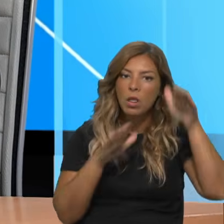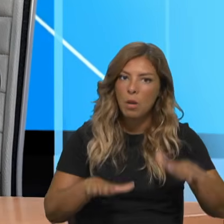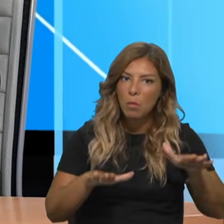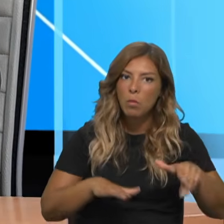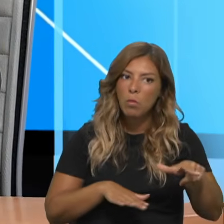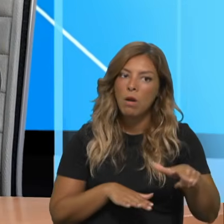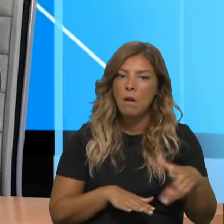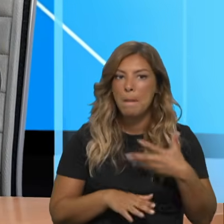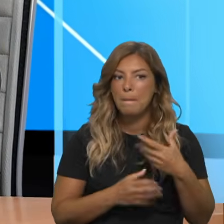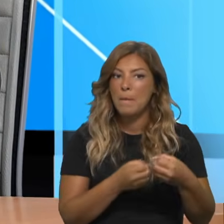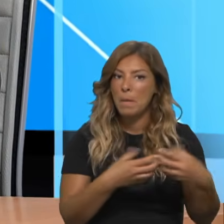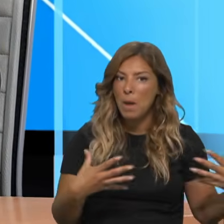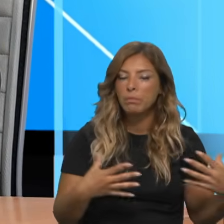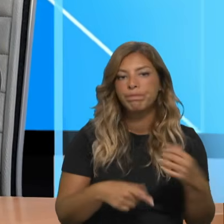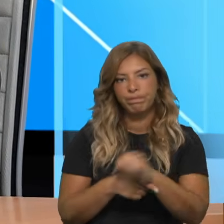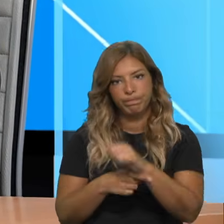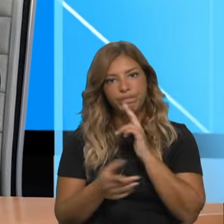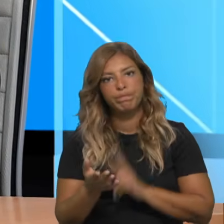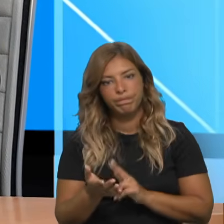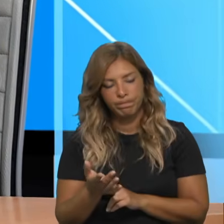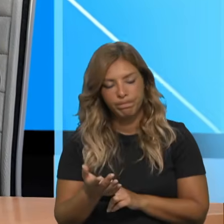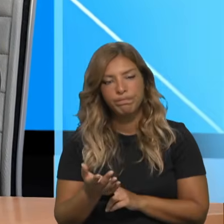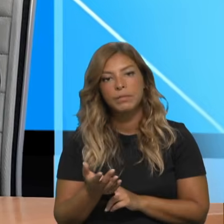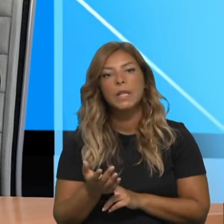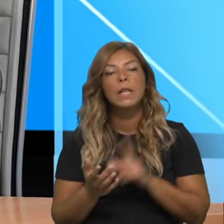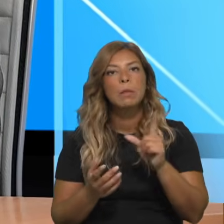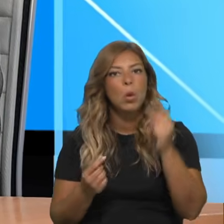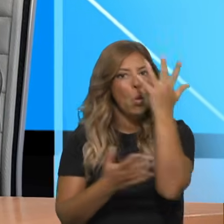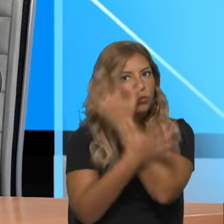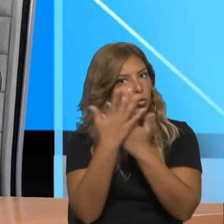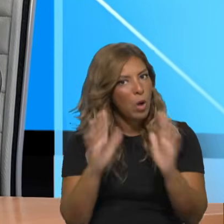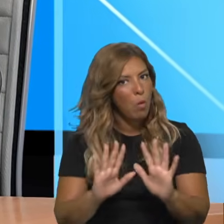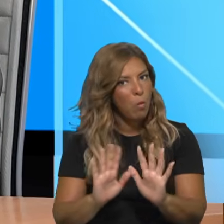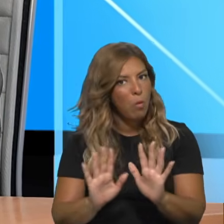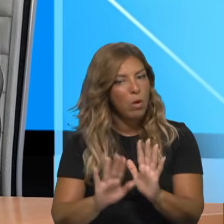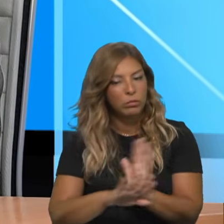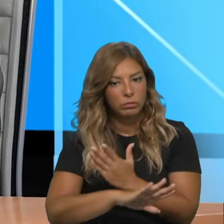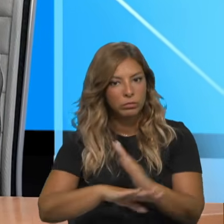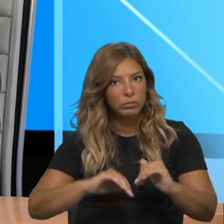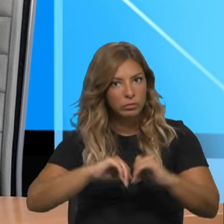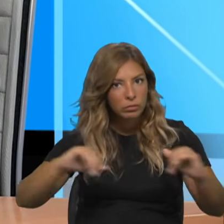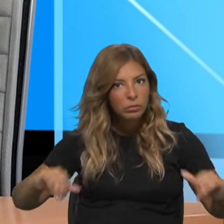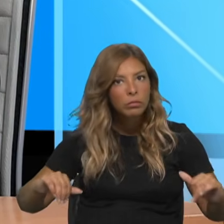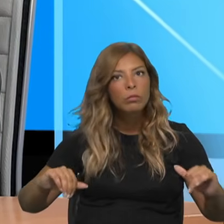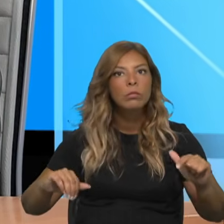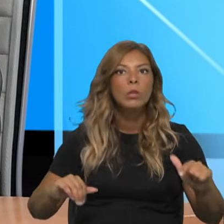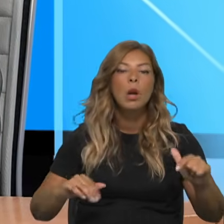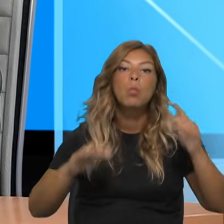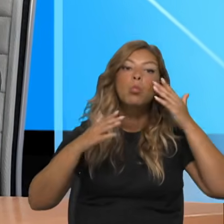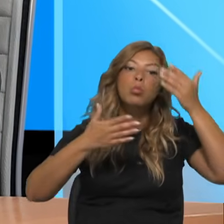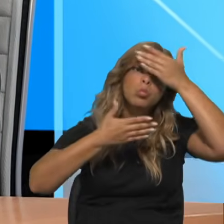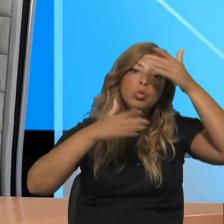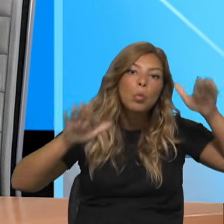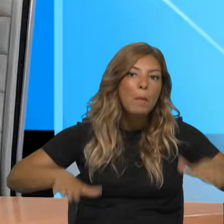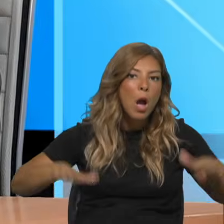um facto. O que também importa não confundir esta ideologia com a religião muções que tem